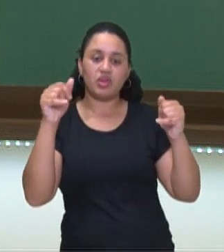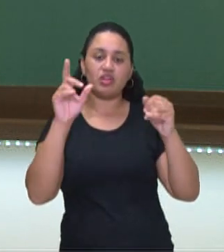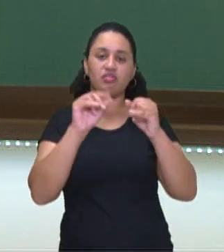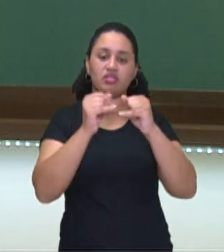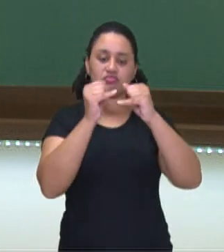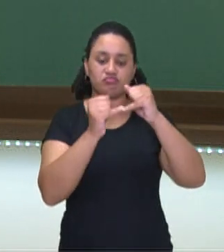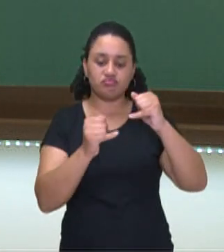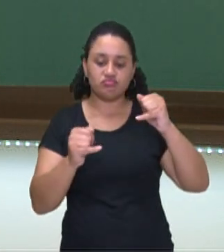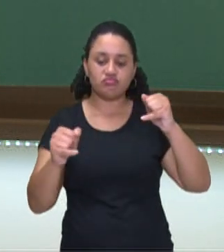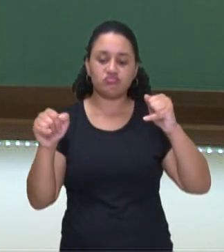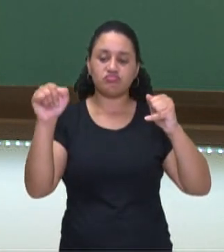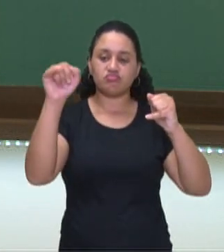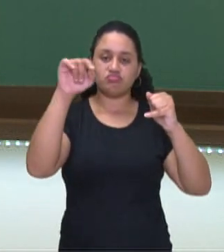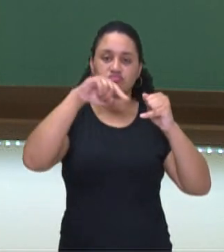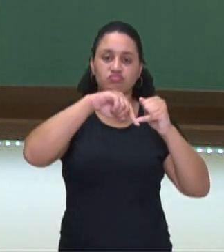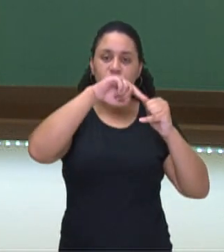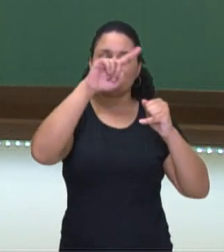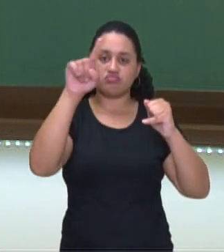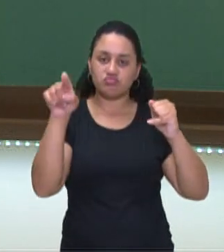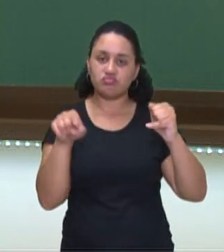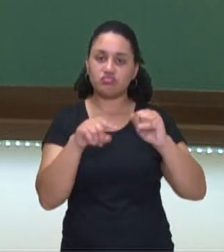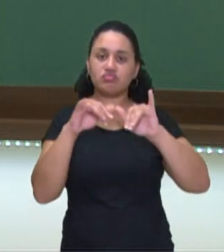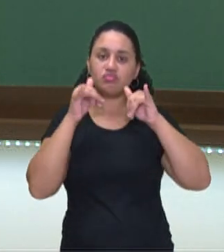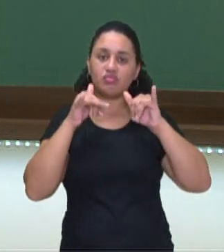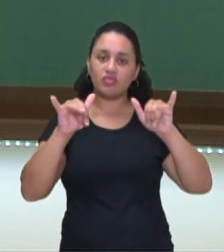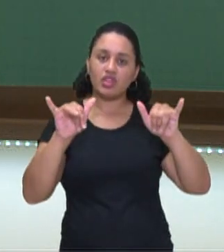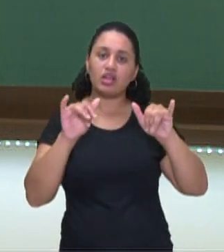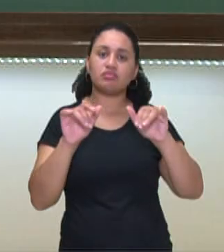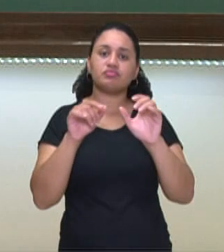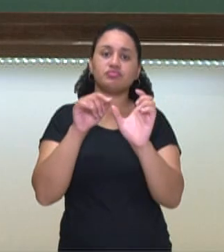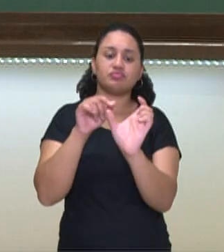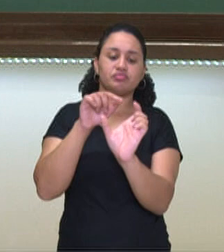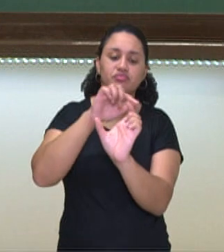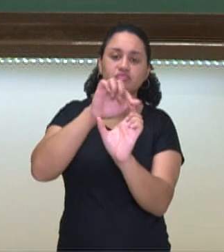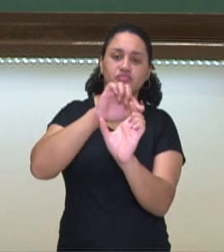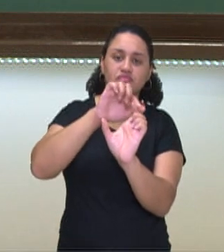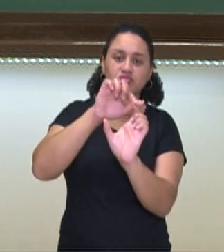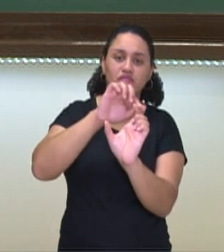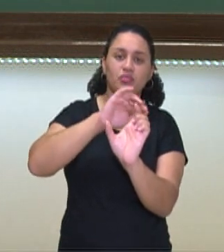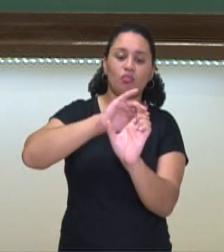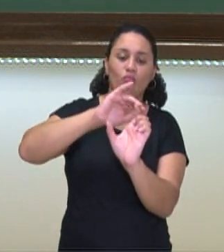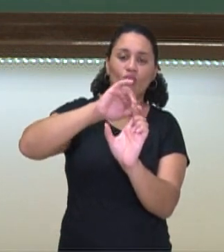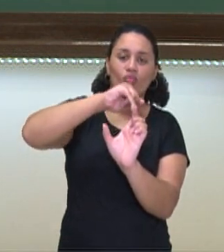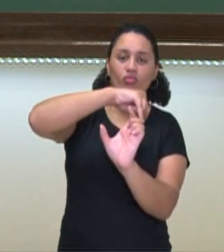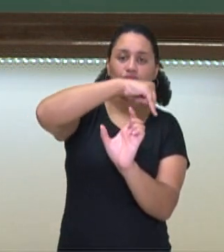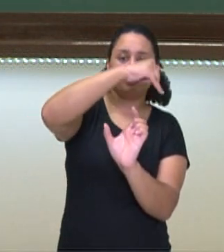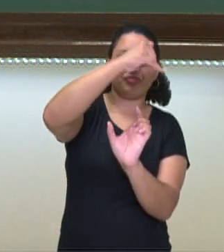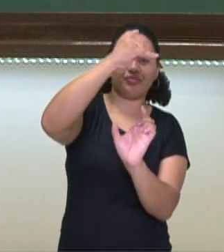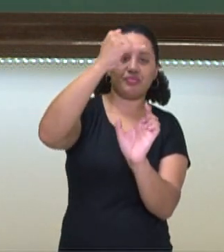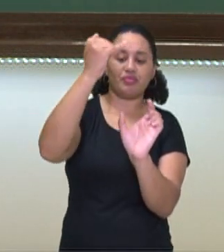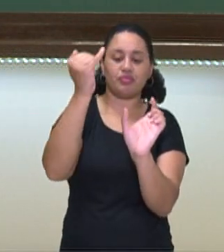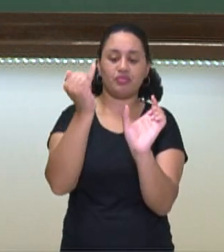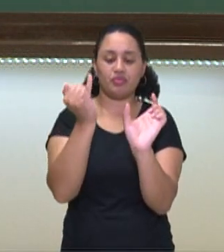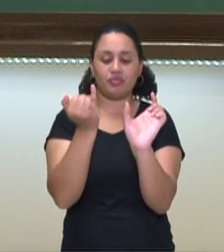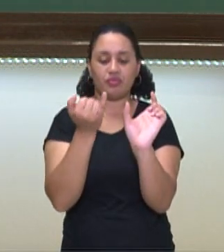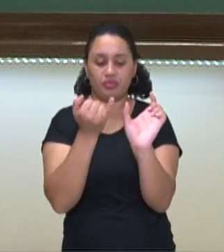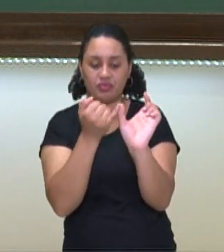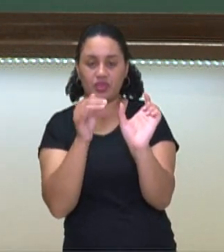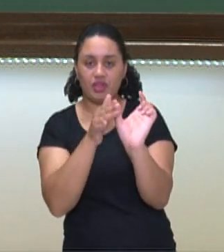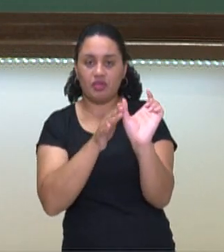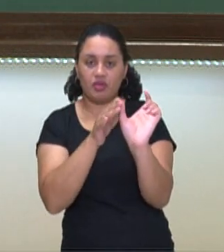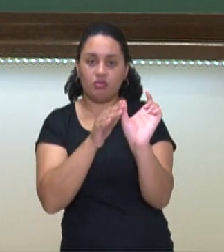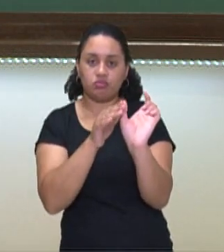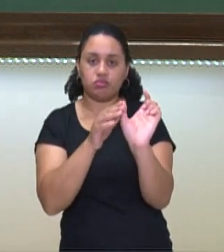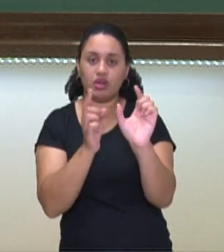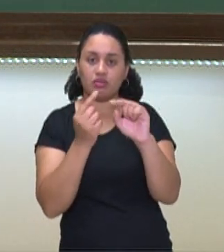circuito elétrico e faço o polo que está raso se encontrar com aquele